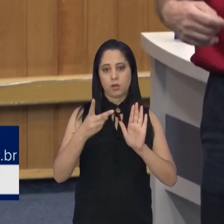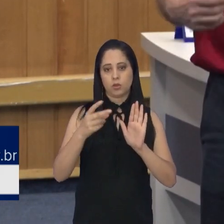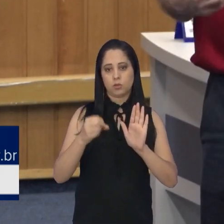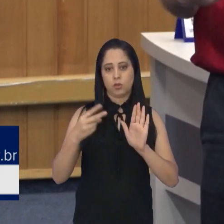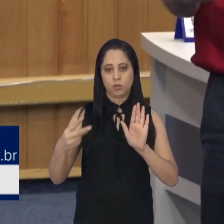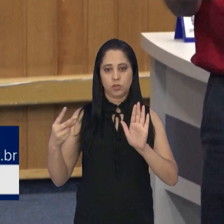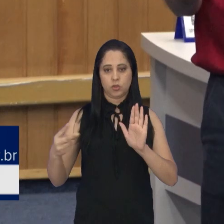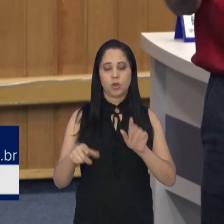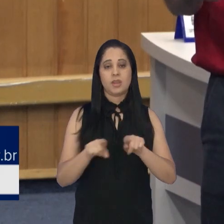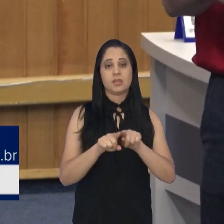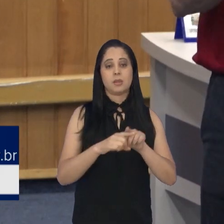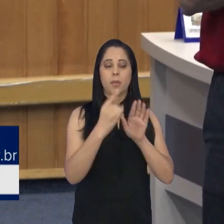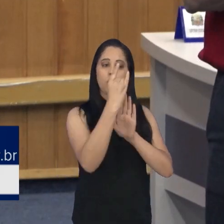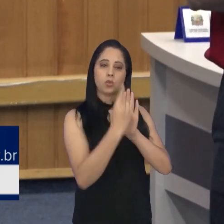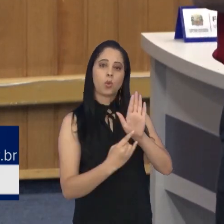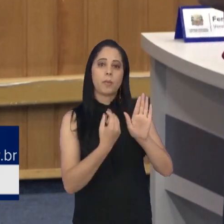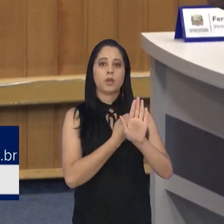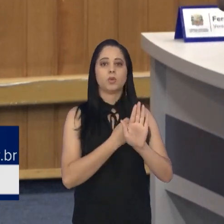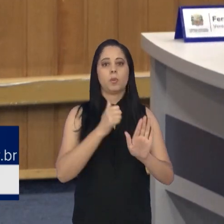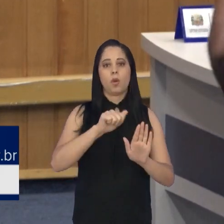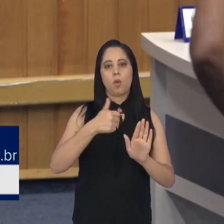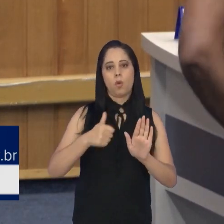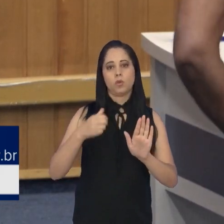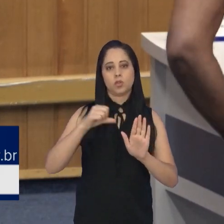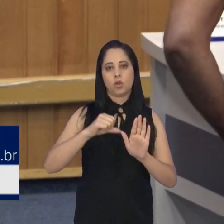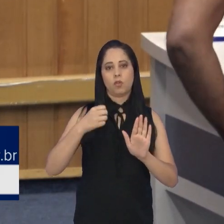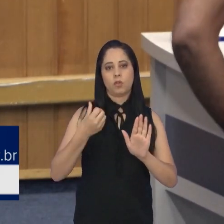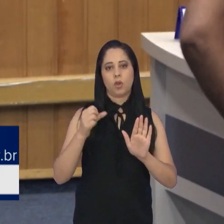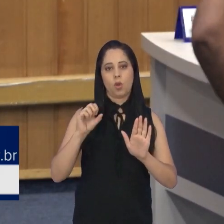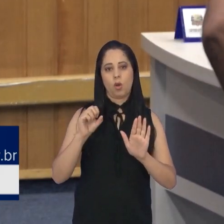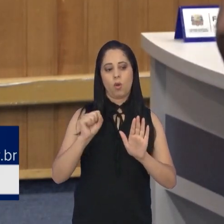11895/2022 e do processo número